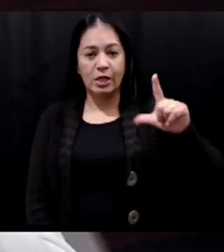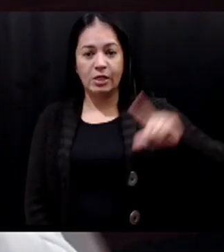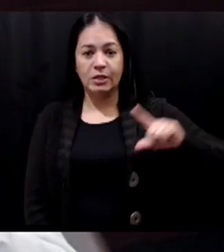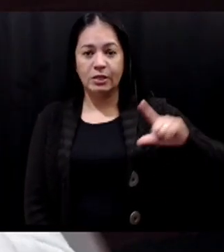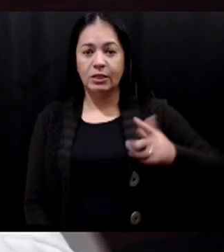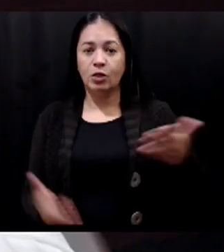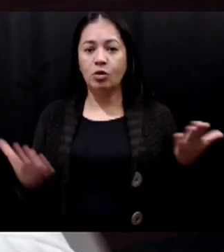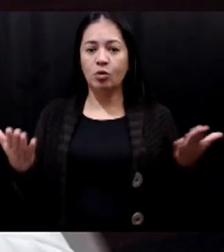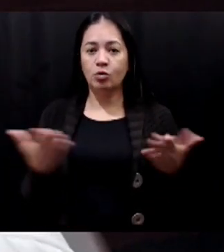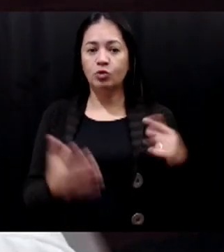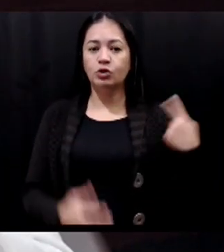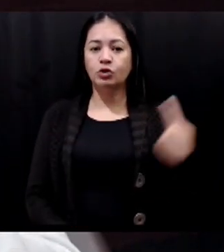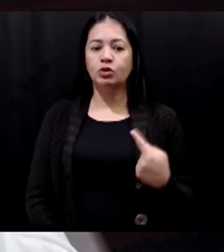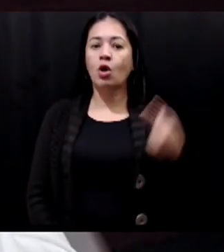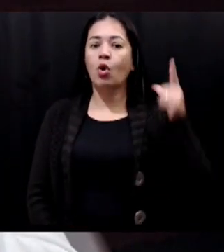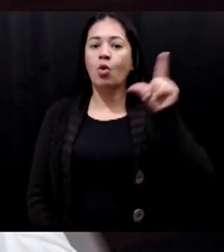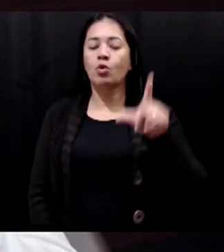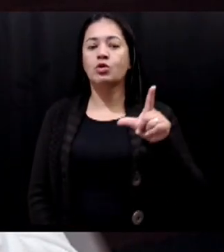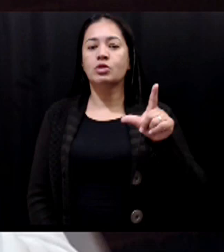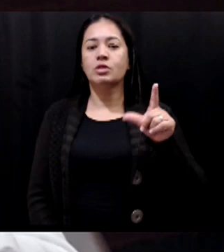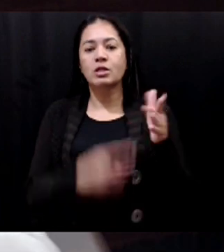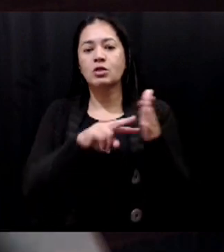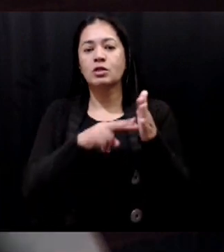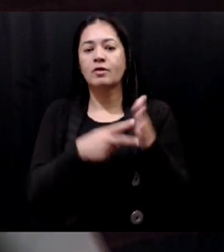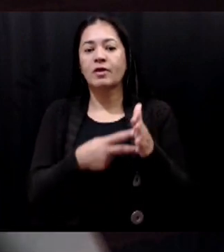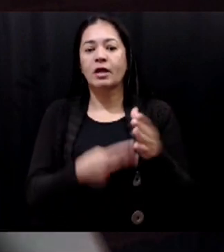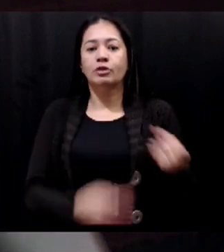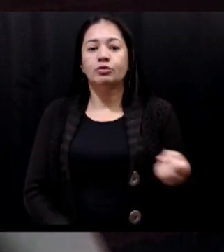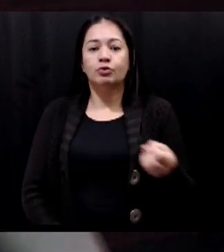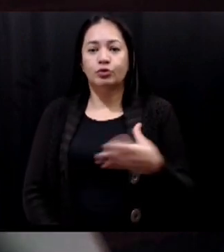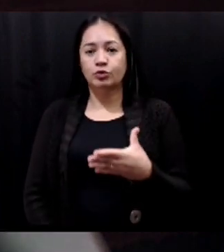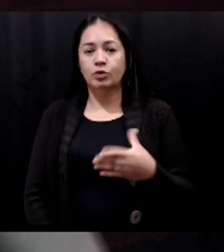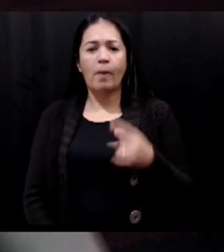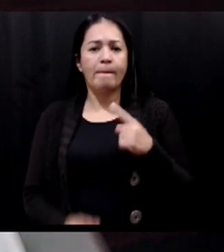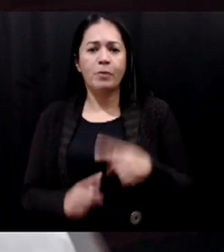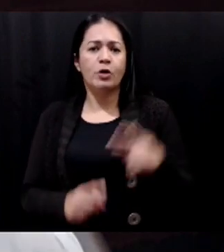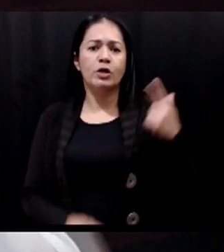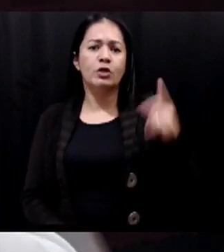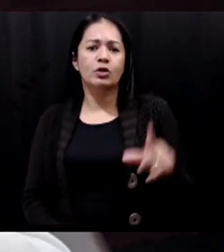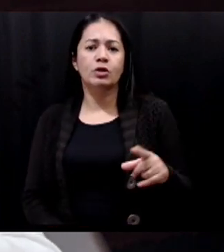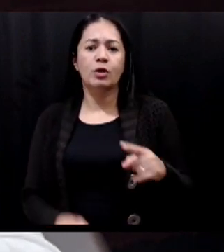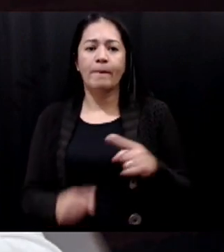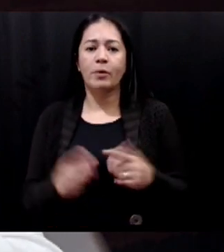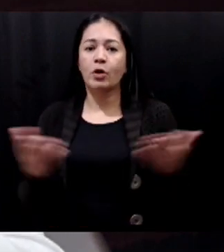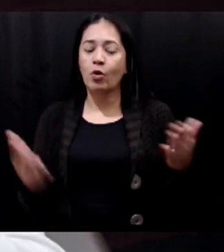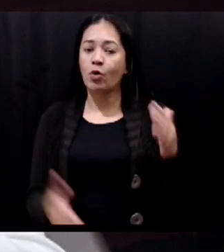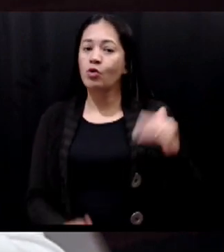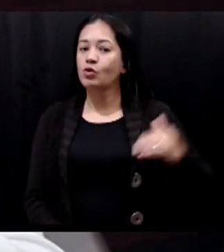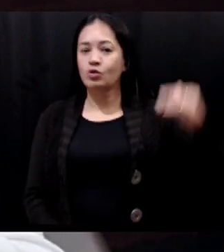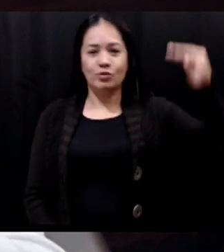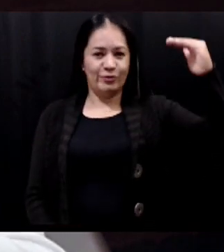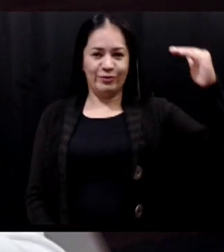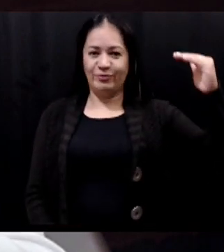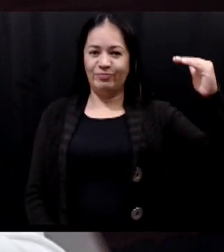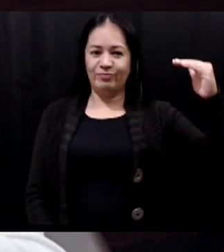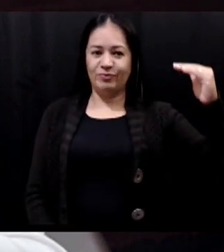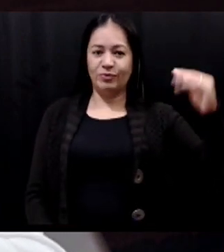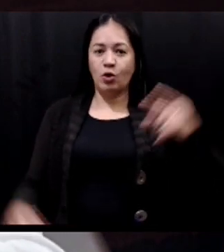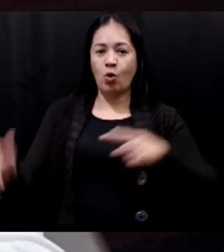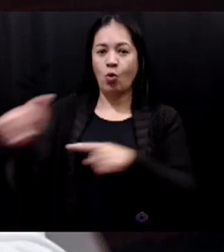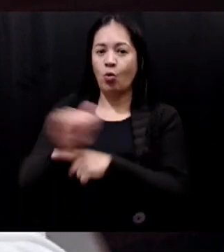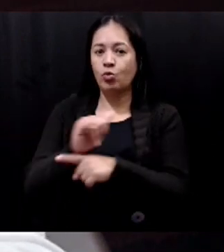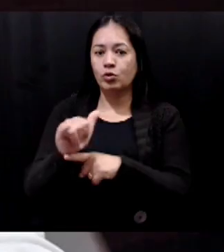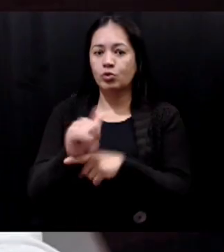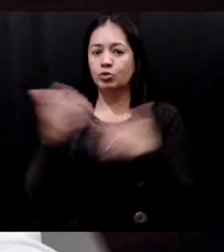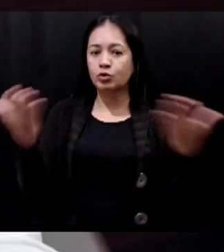conseguimos ressignificar isso. Por que nós conseguimos? Porque hoje nós somos adultos. Com os recursos que nós temos hoje, quando eu